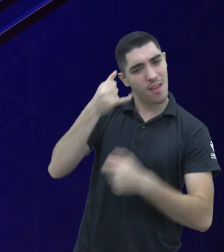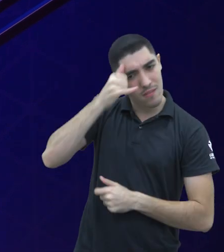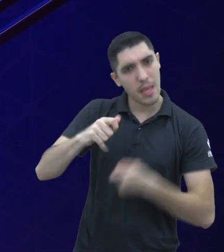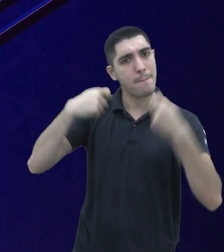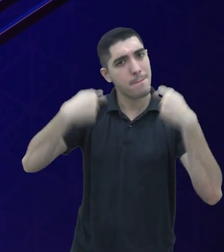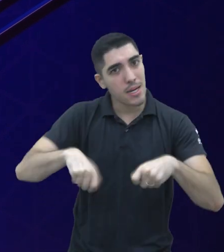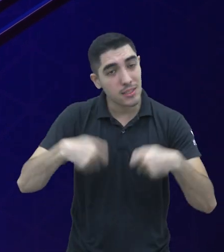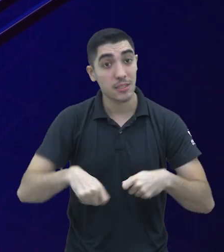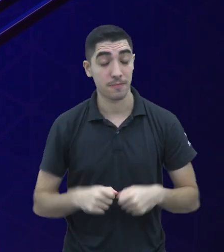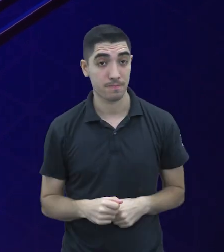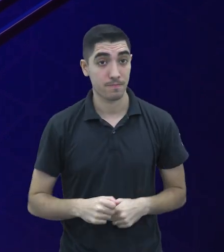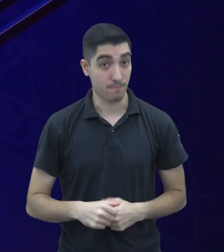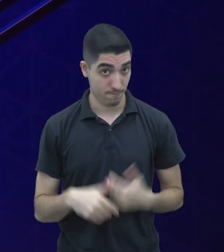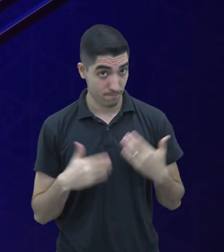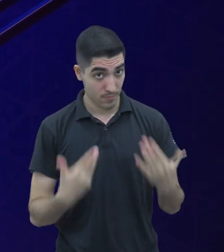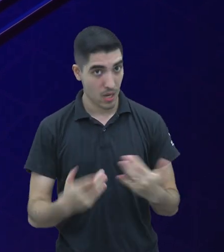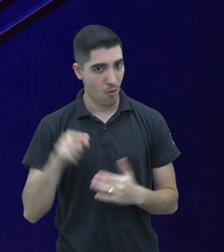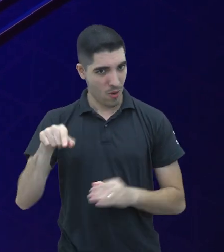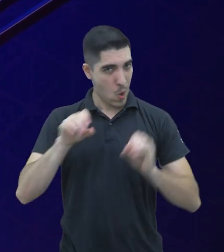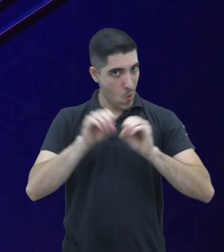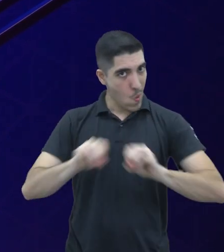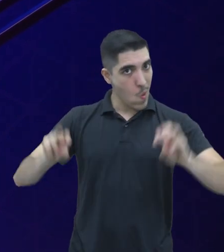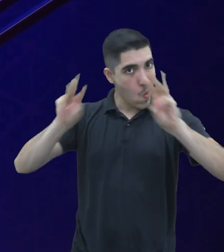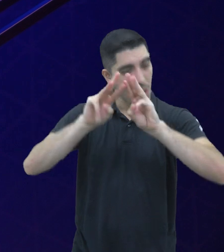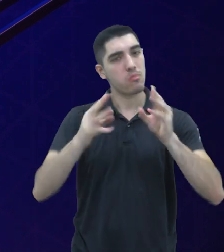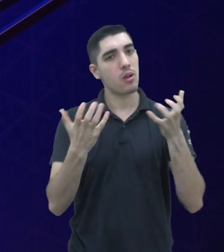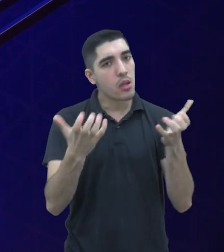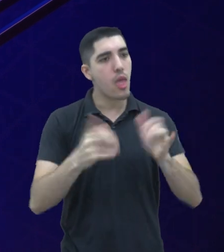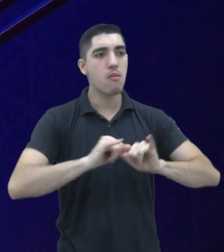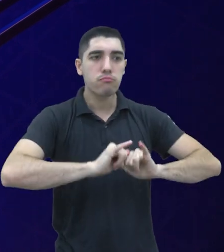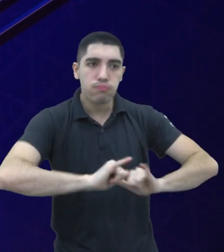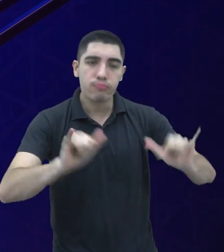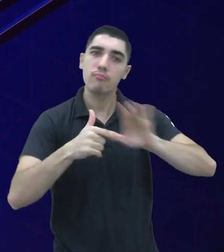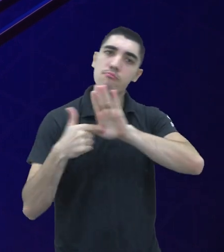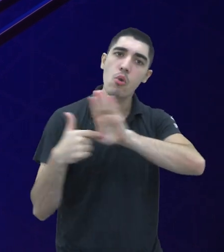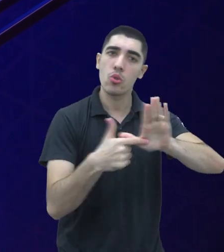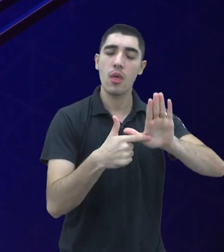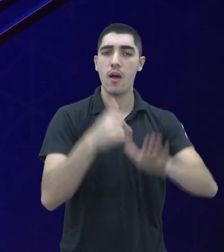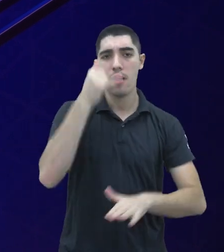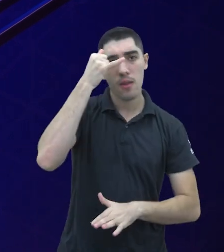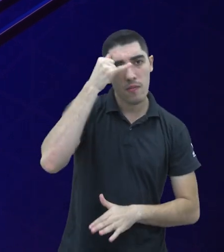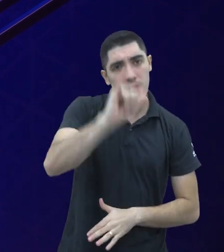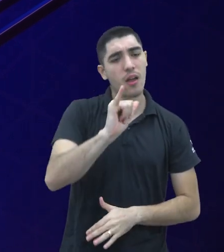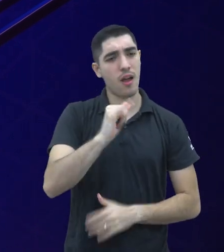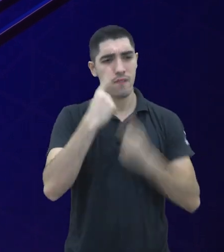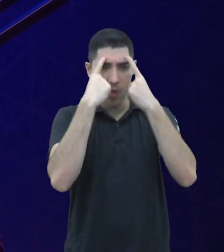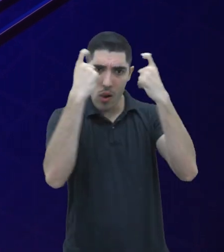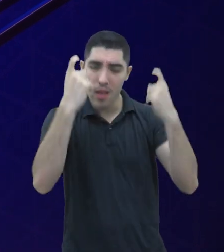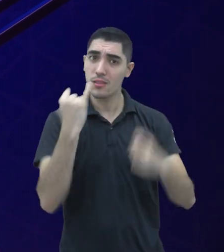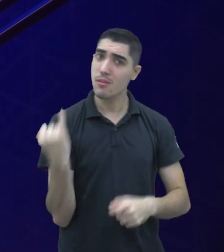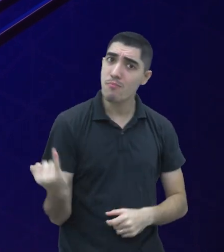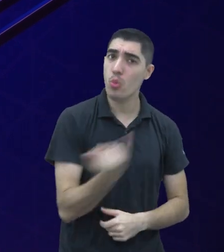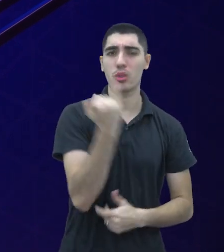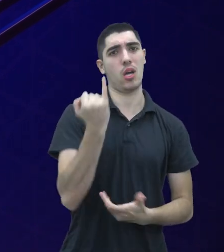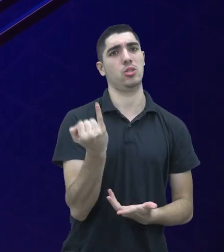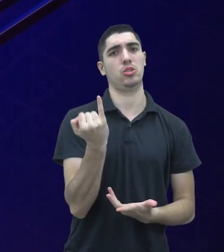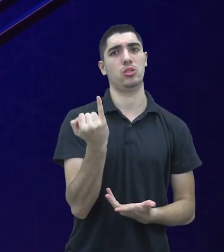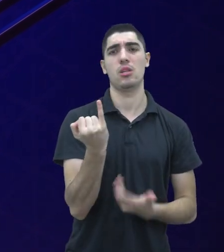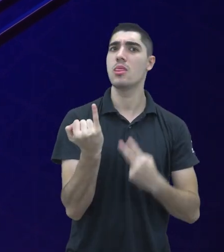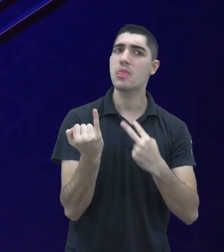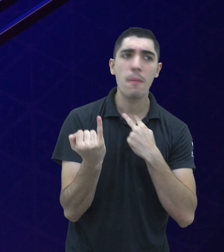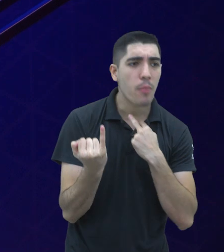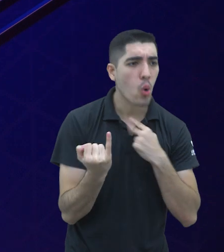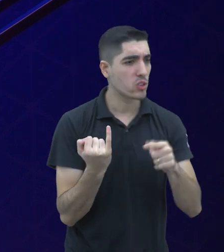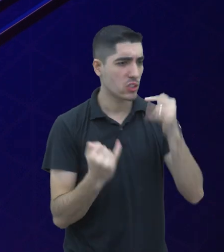tema. Então, trazendo justamente, né, a importância de falar sobre a não violência, né, nas instituições de